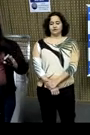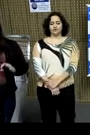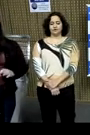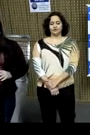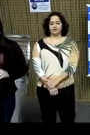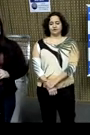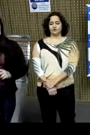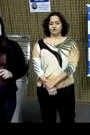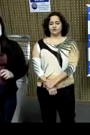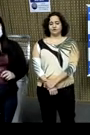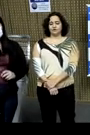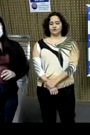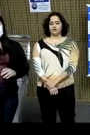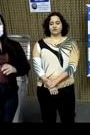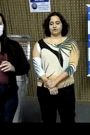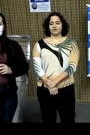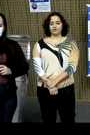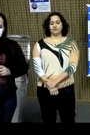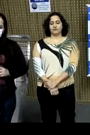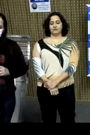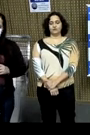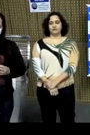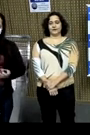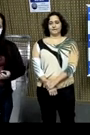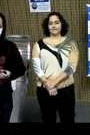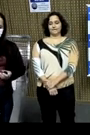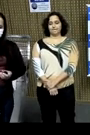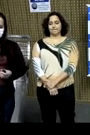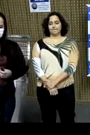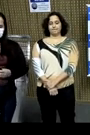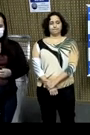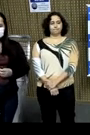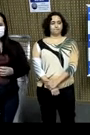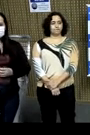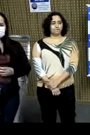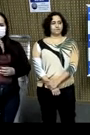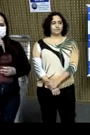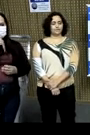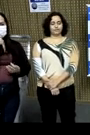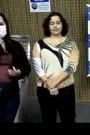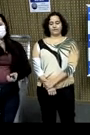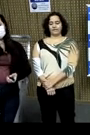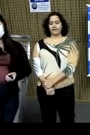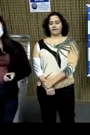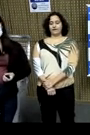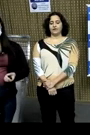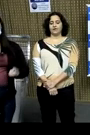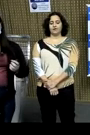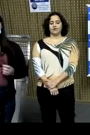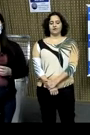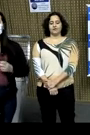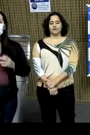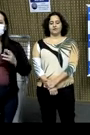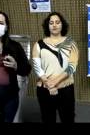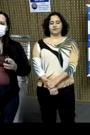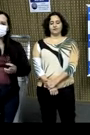à população acima de 60, para uma população de 2.629, tivemos aqui 16% no ano de